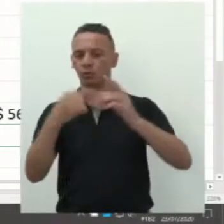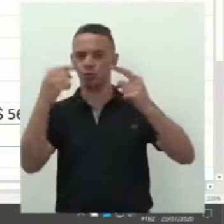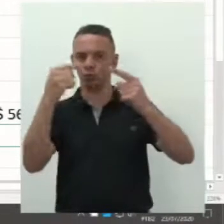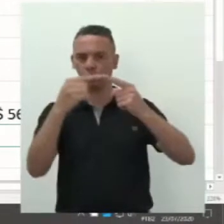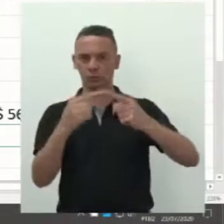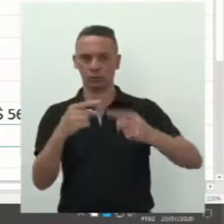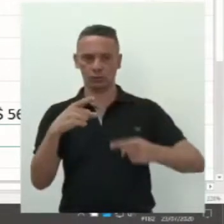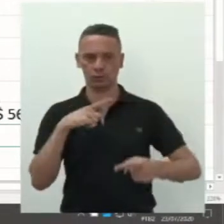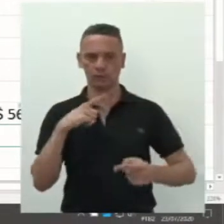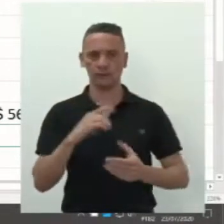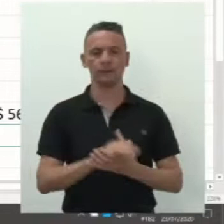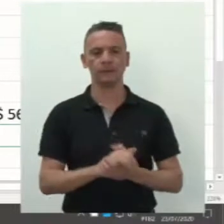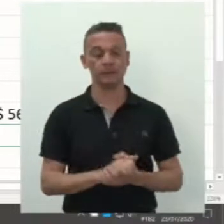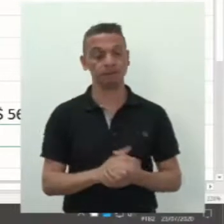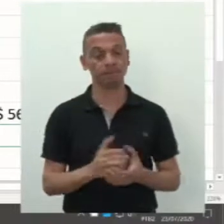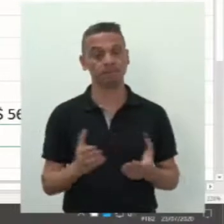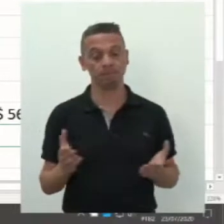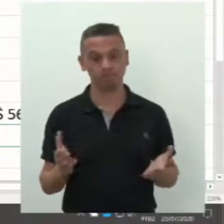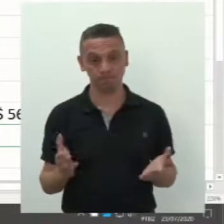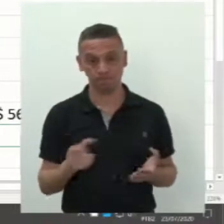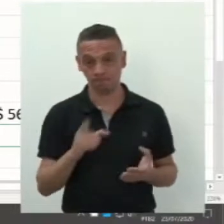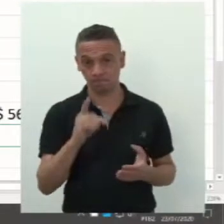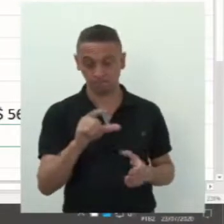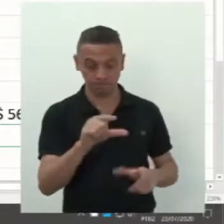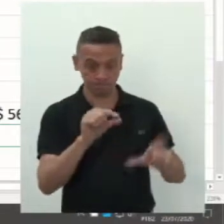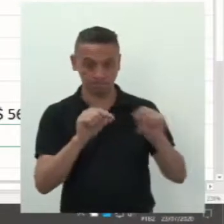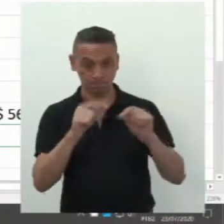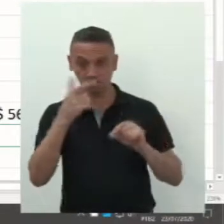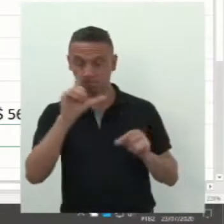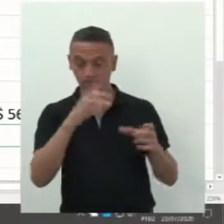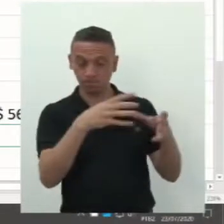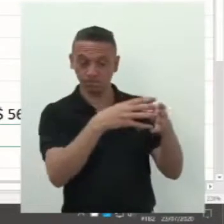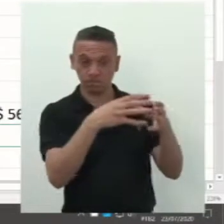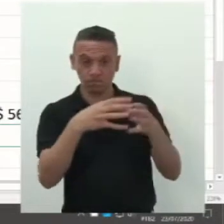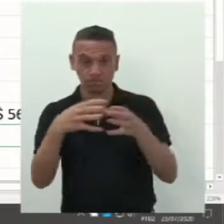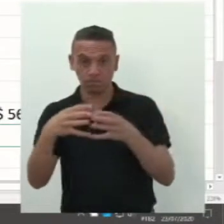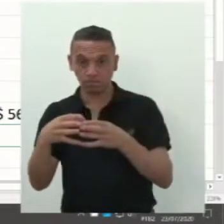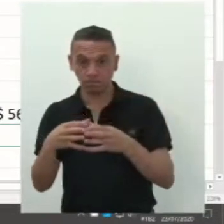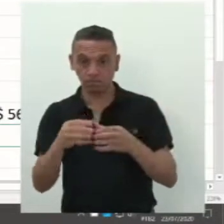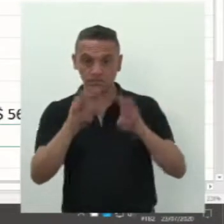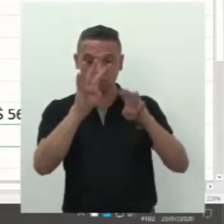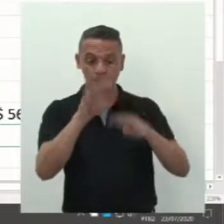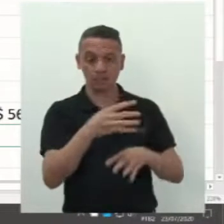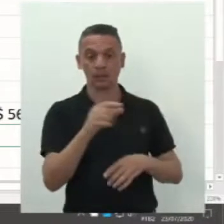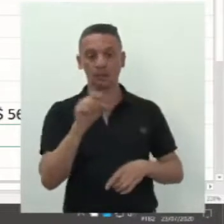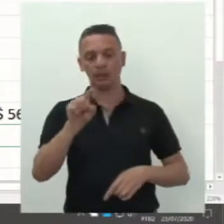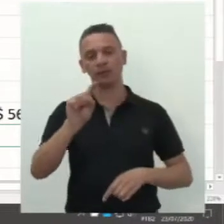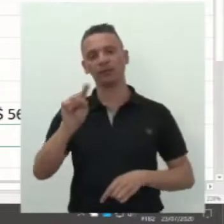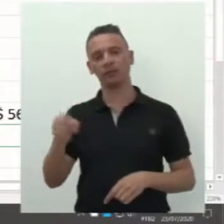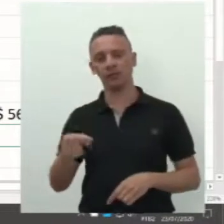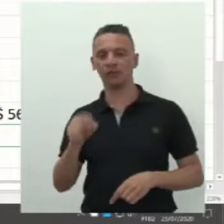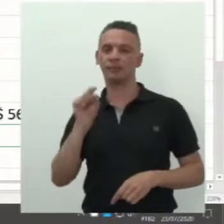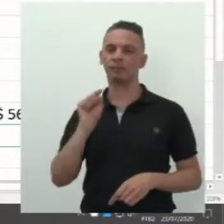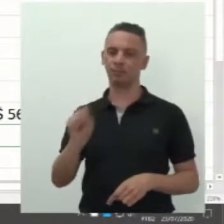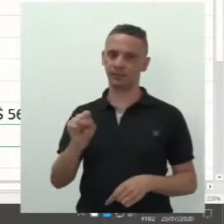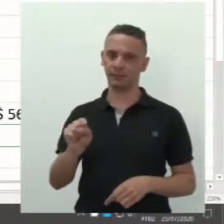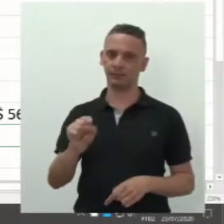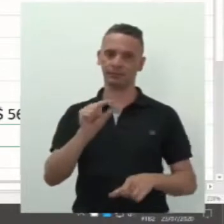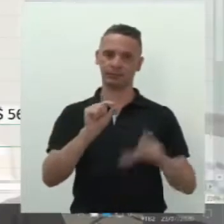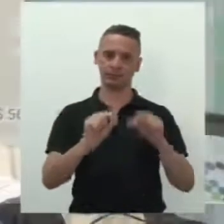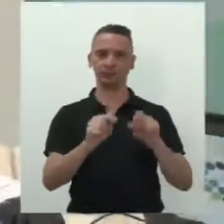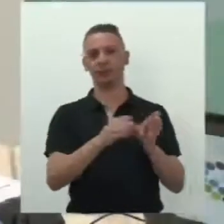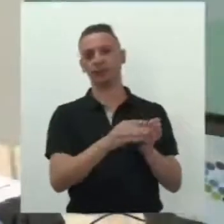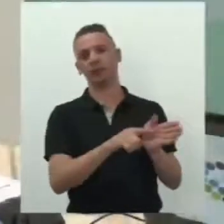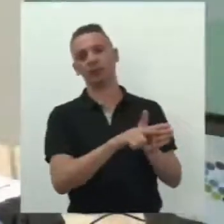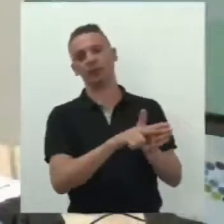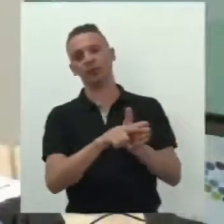tá? Então, se você vai indicar um outro conjunto de dados, ponto e vírgula, clica no outro conjunto de dados e